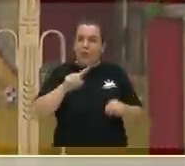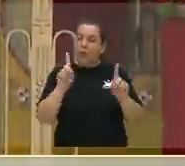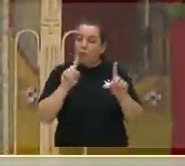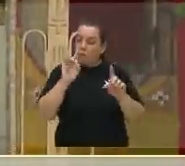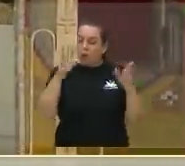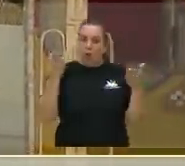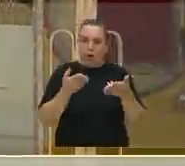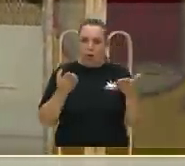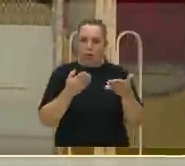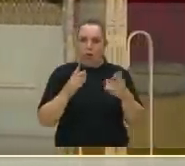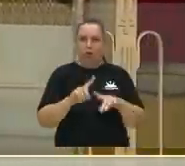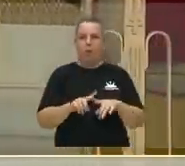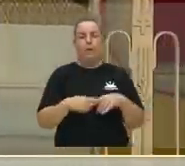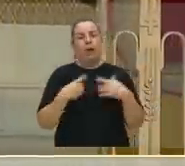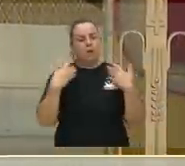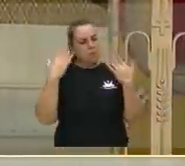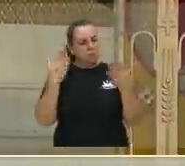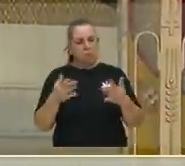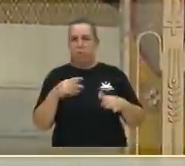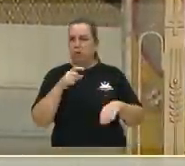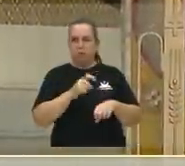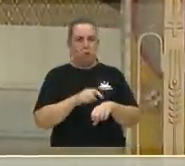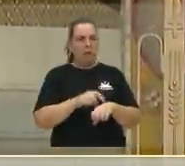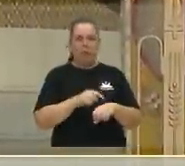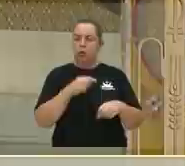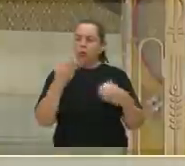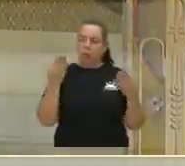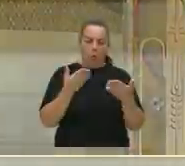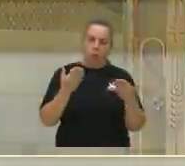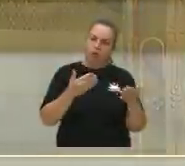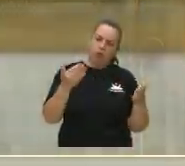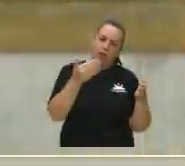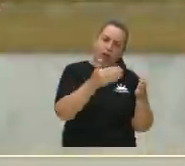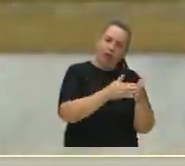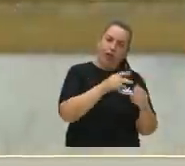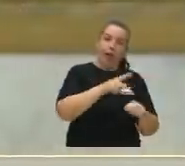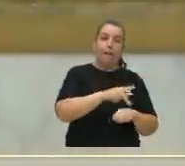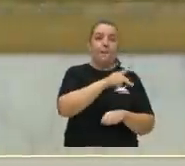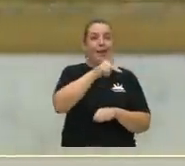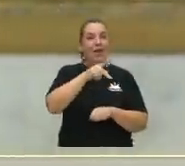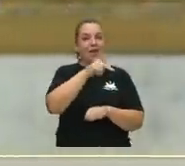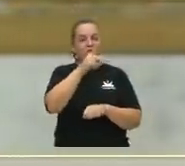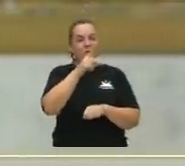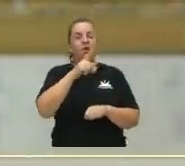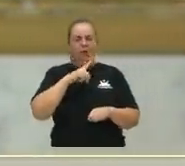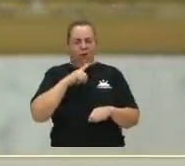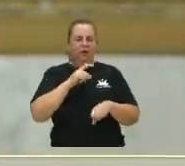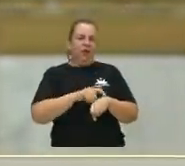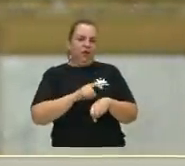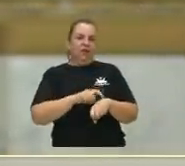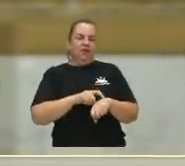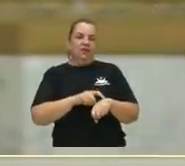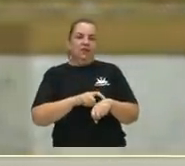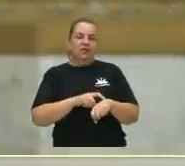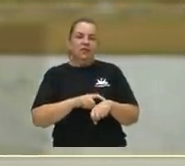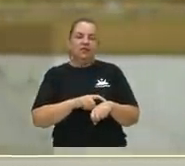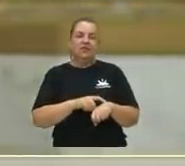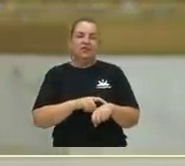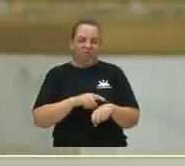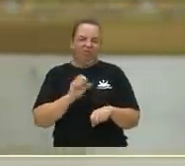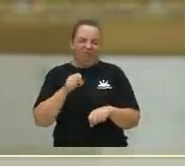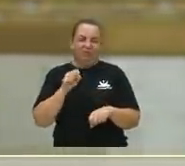você não determinado momento de hoje até a páscoa do senhor tem tempo tem